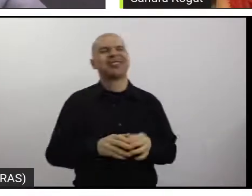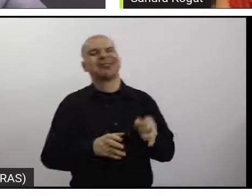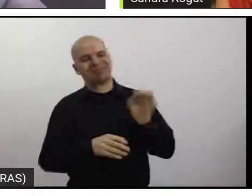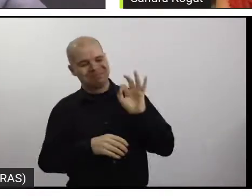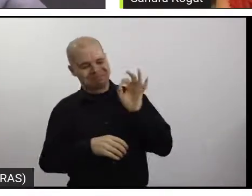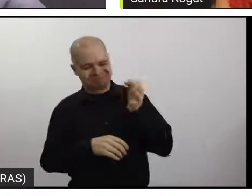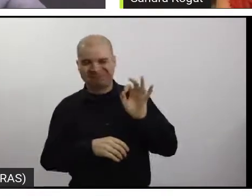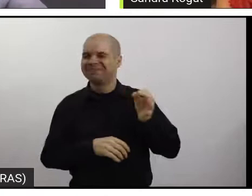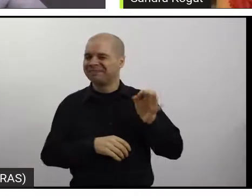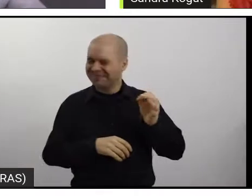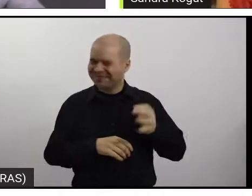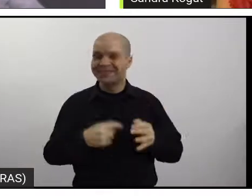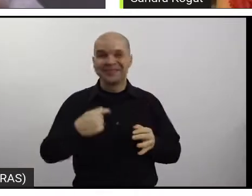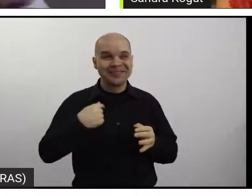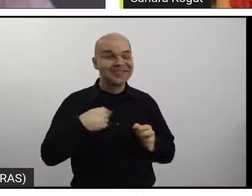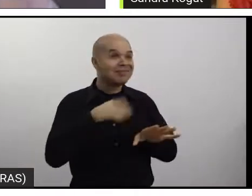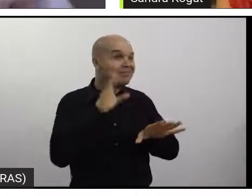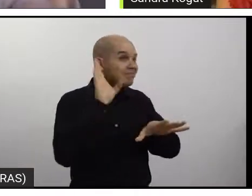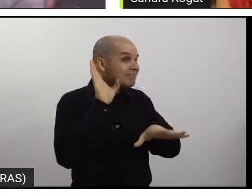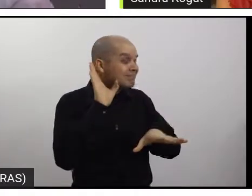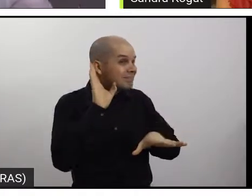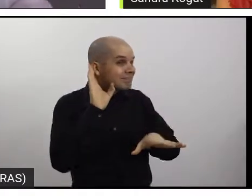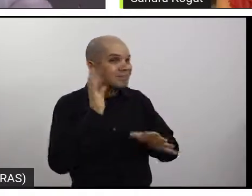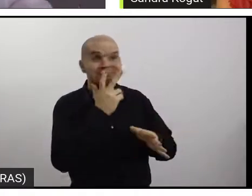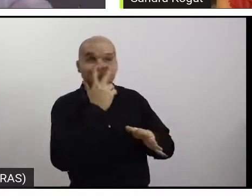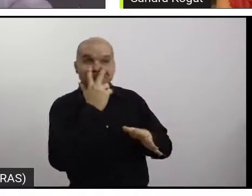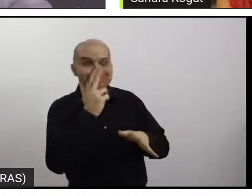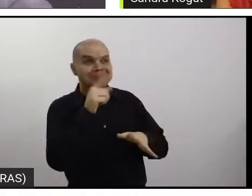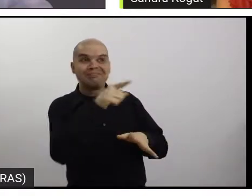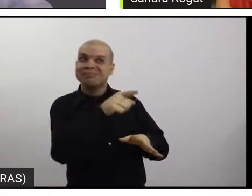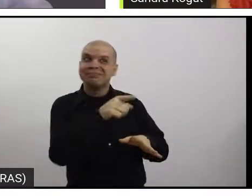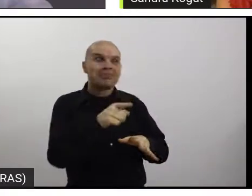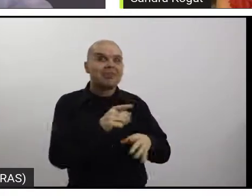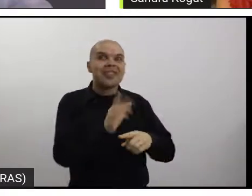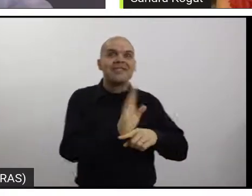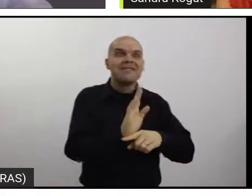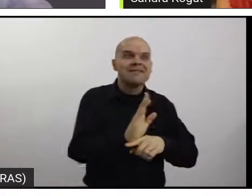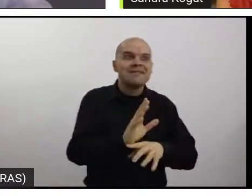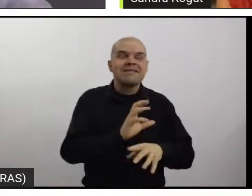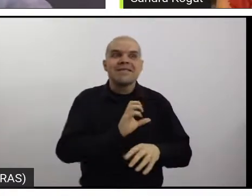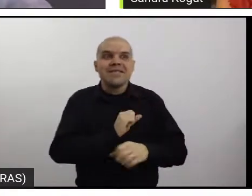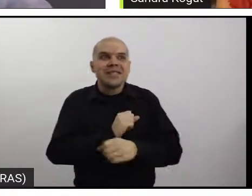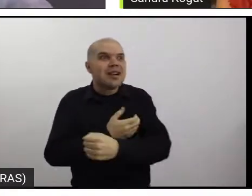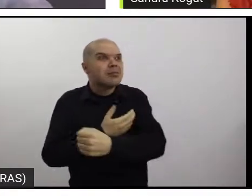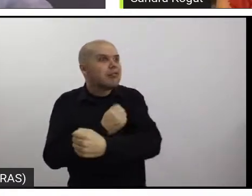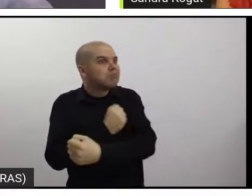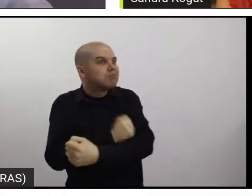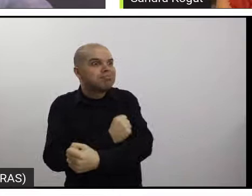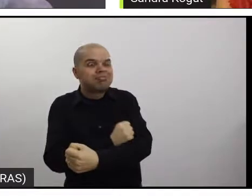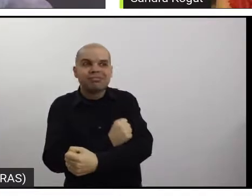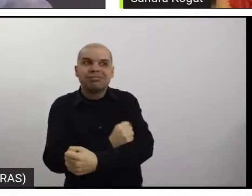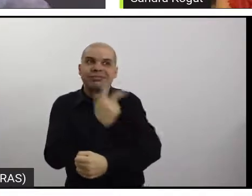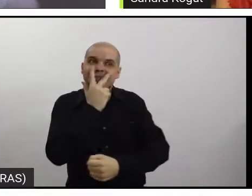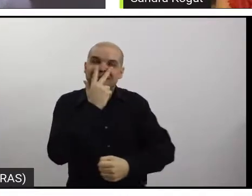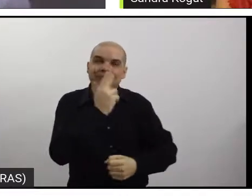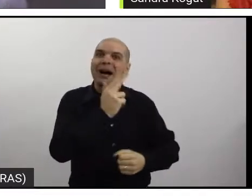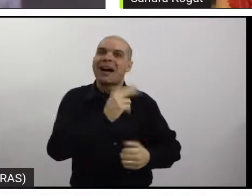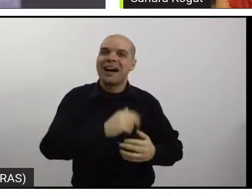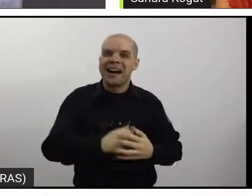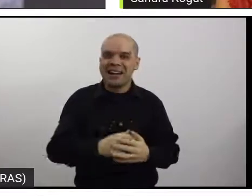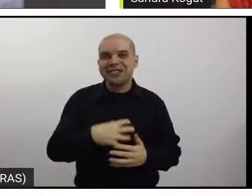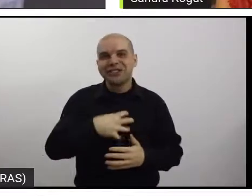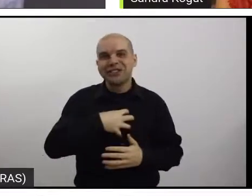naquele momento, eu não sei se a gente tinha já o mesmo tempo de produção, então as frases